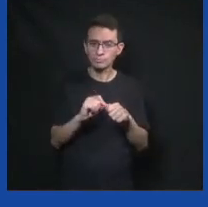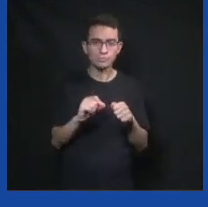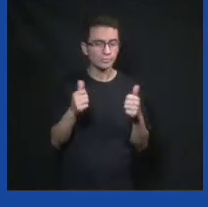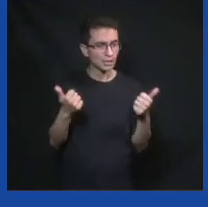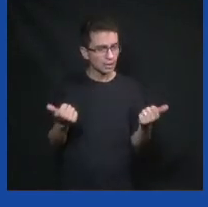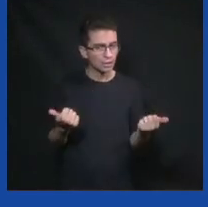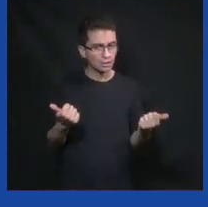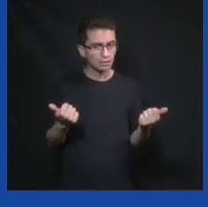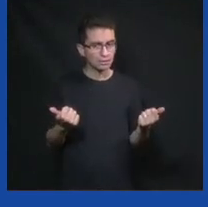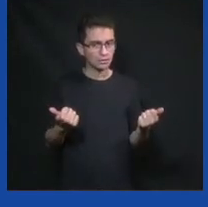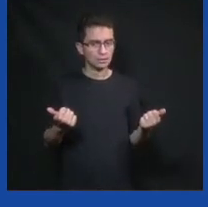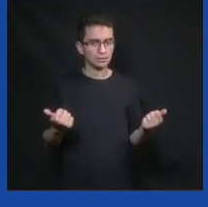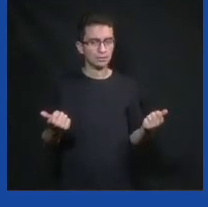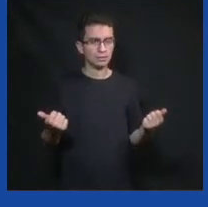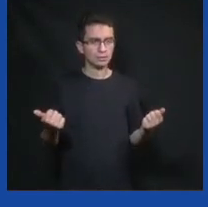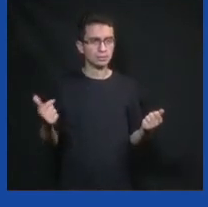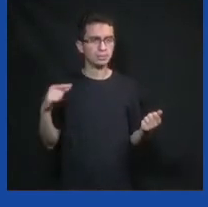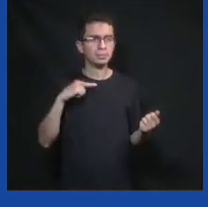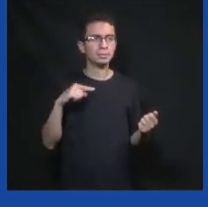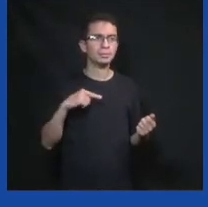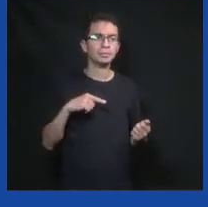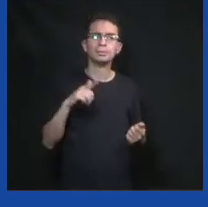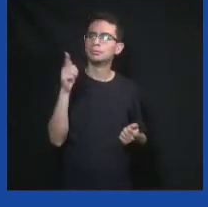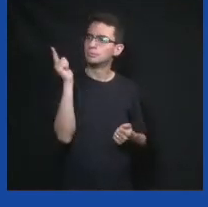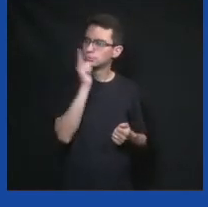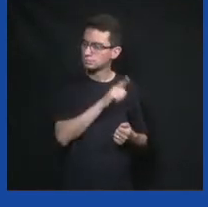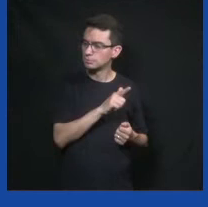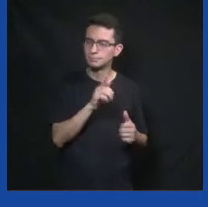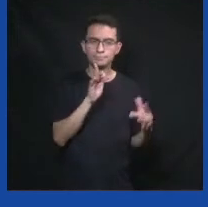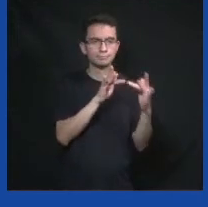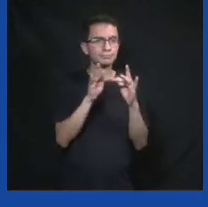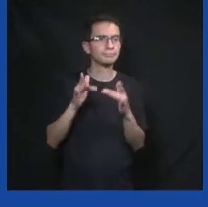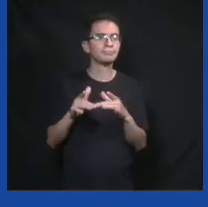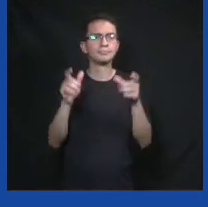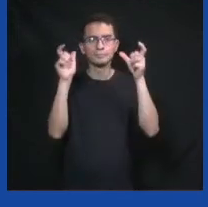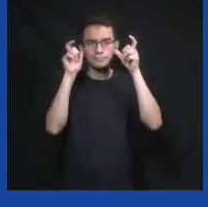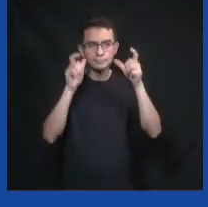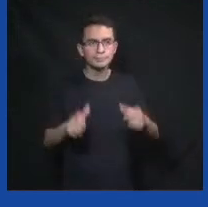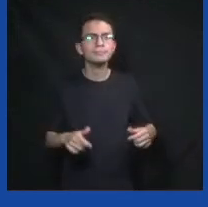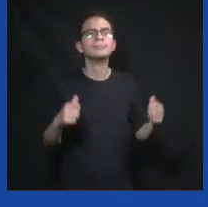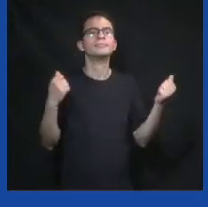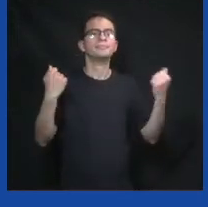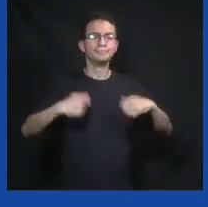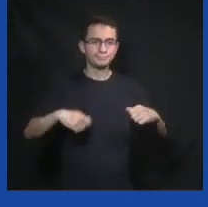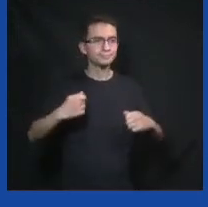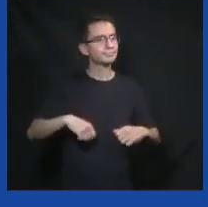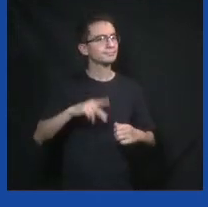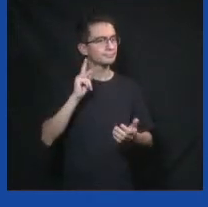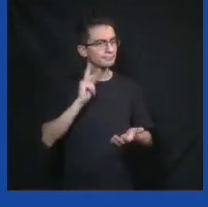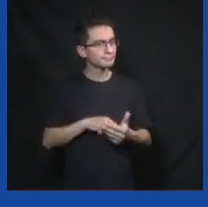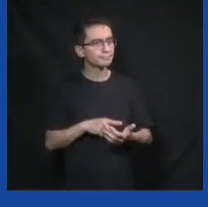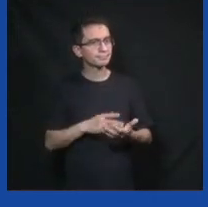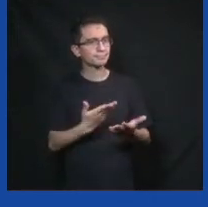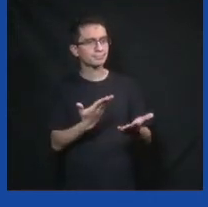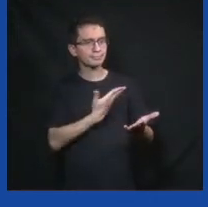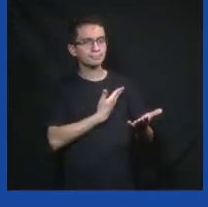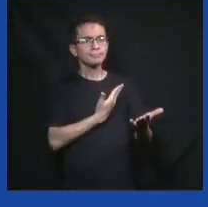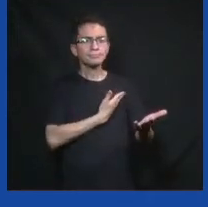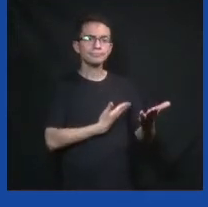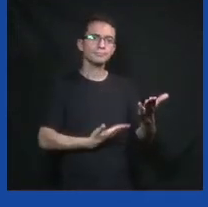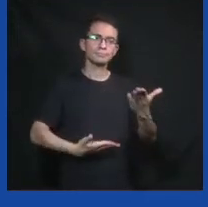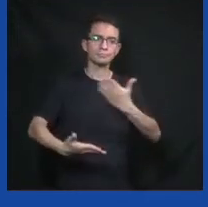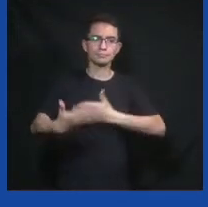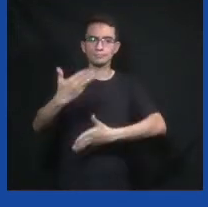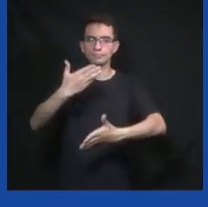do sistema escolar formal. Eu volto a falar, tem que conectar com os interesses e necessidades reais das pessoas, e tem que ser amigável,